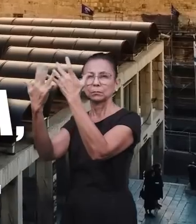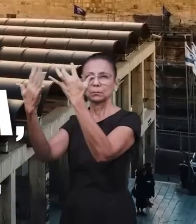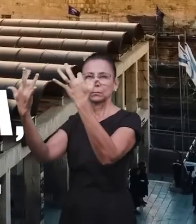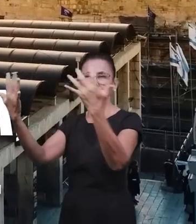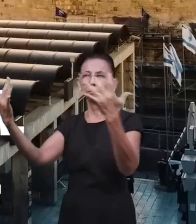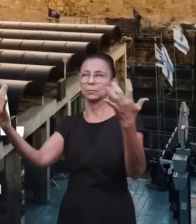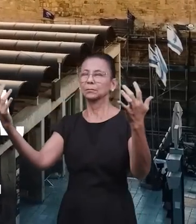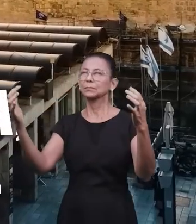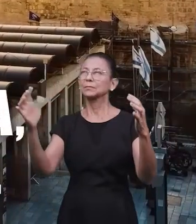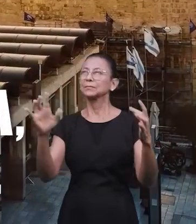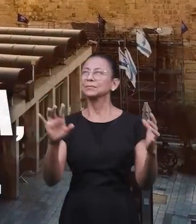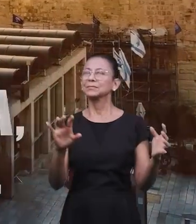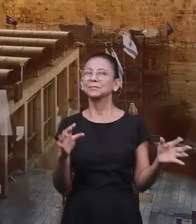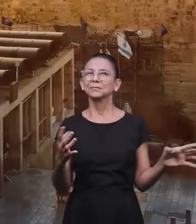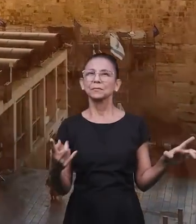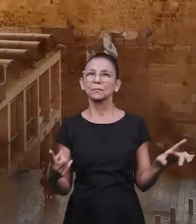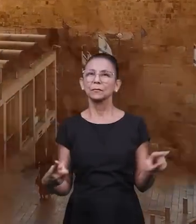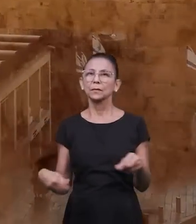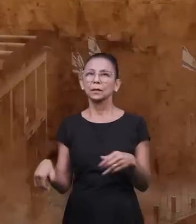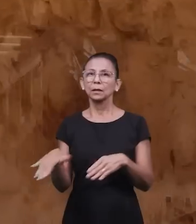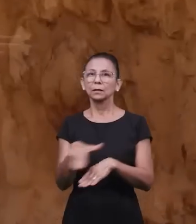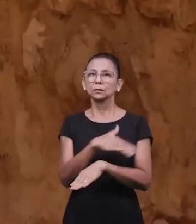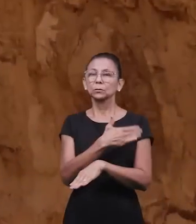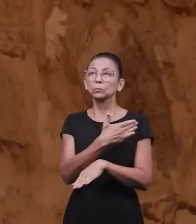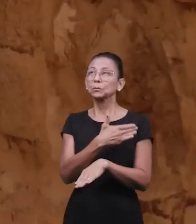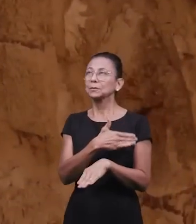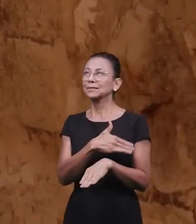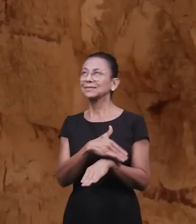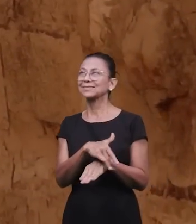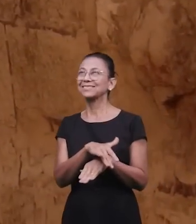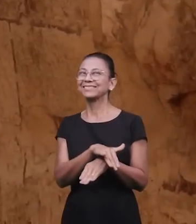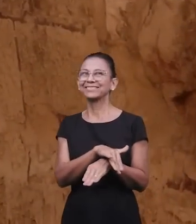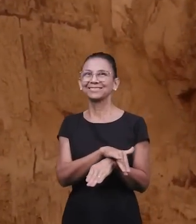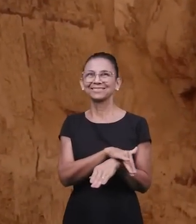cidade velha de Jerusalém. Aconteceu em 1967.